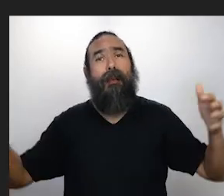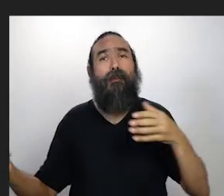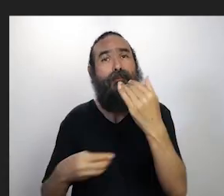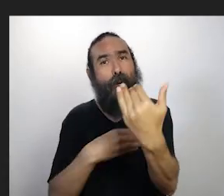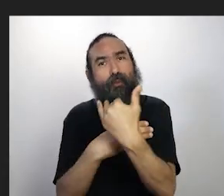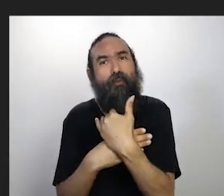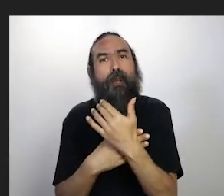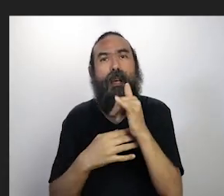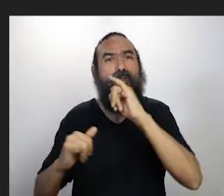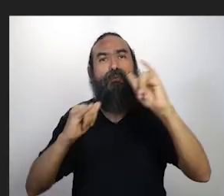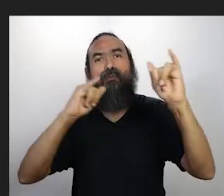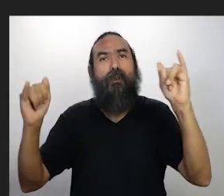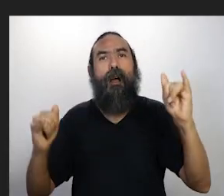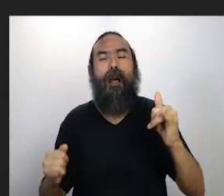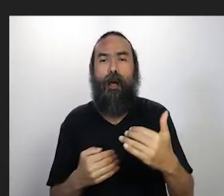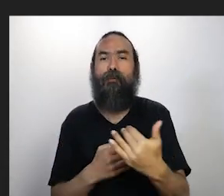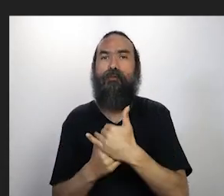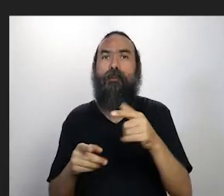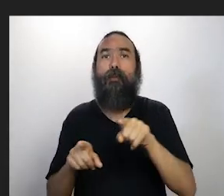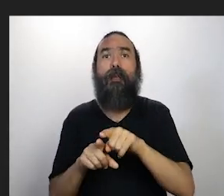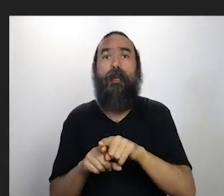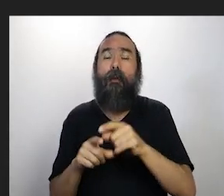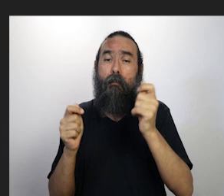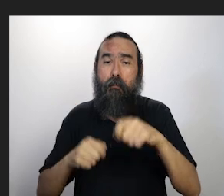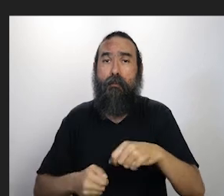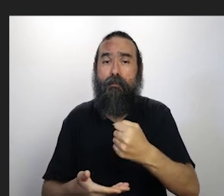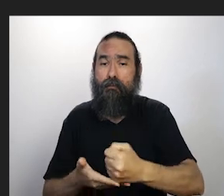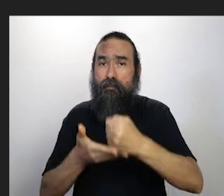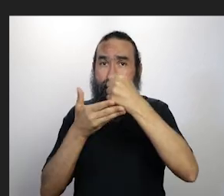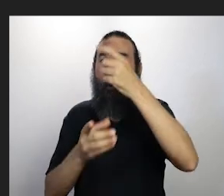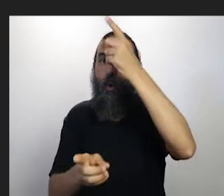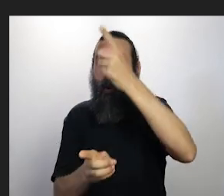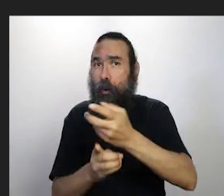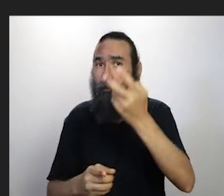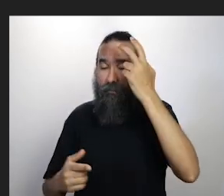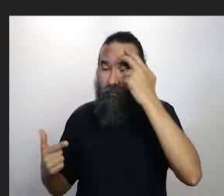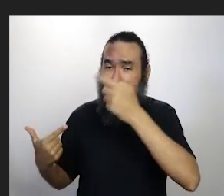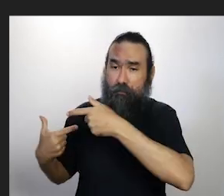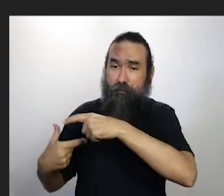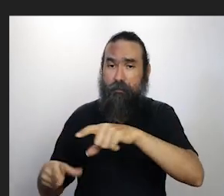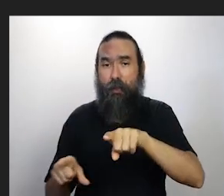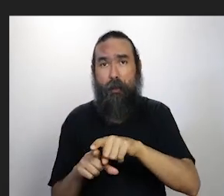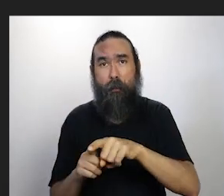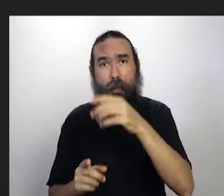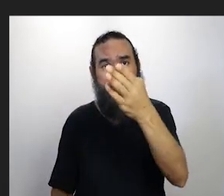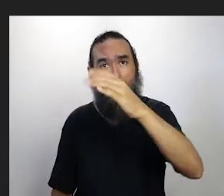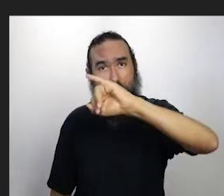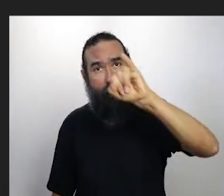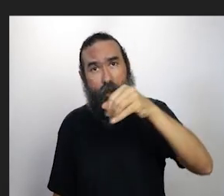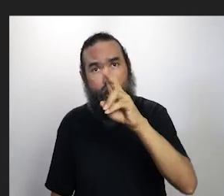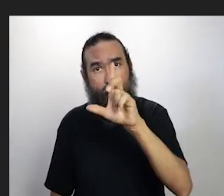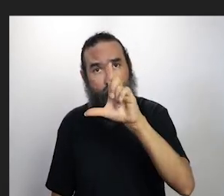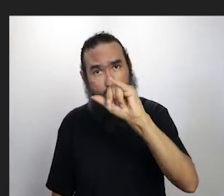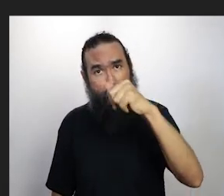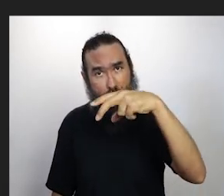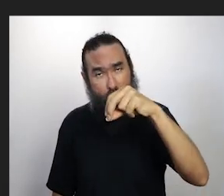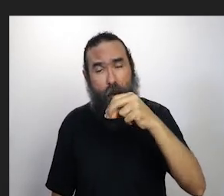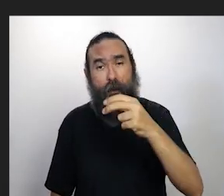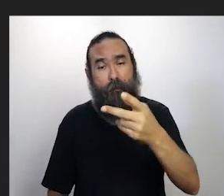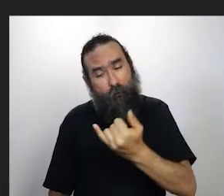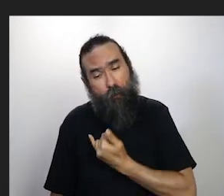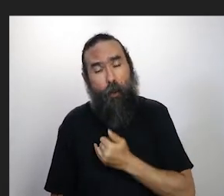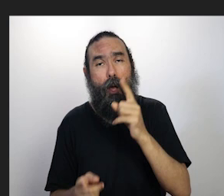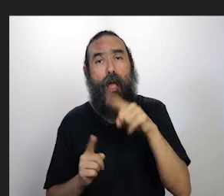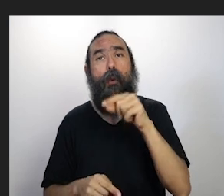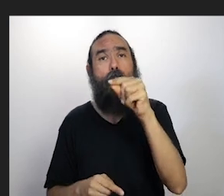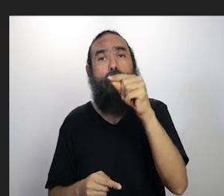que isso também fortalece o encontro. O Juliano, quando me convidou, ele falou é uma maneira de a gente ter uma memória, um registro oficial